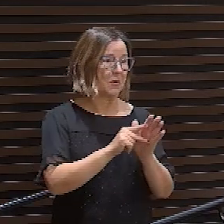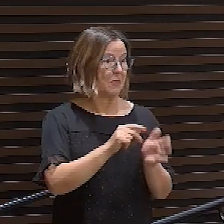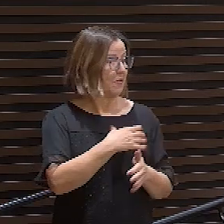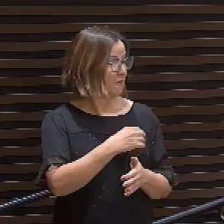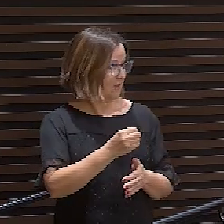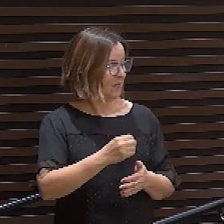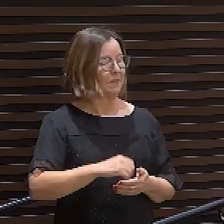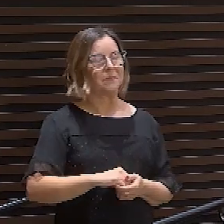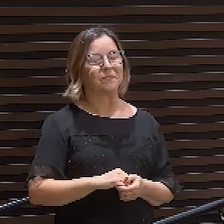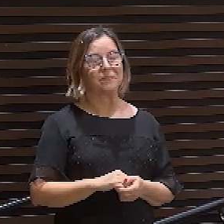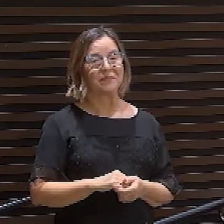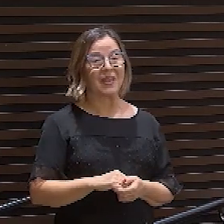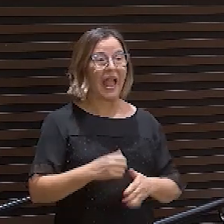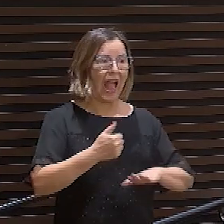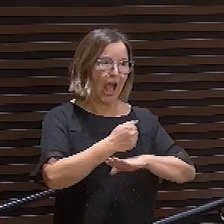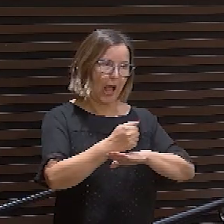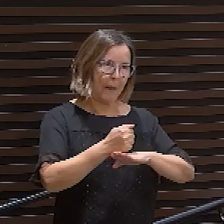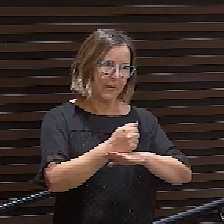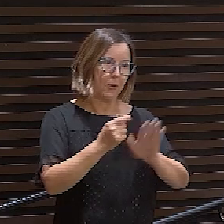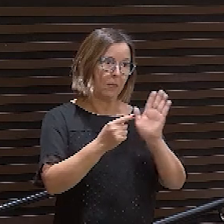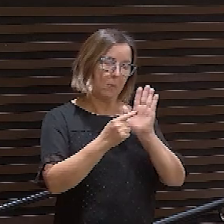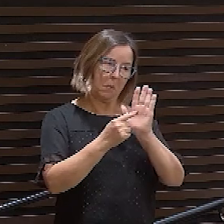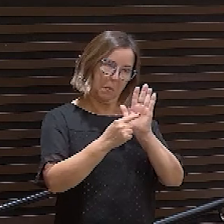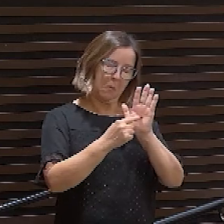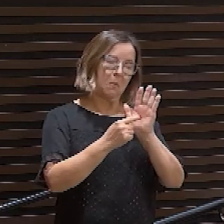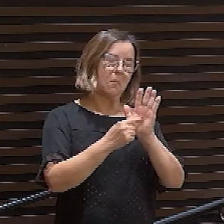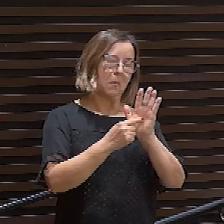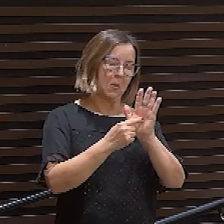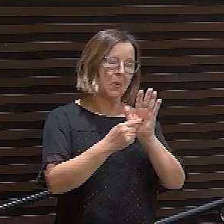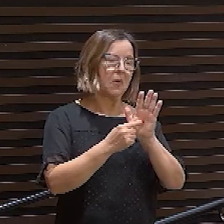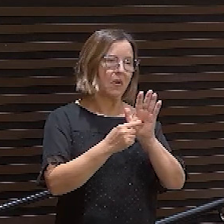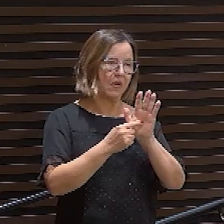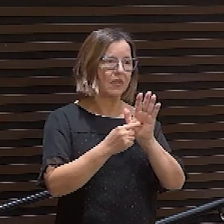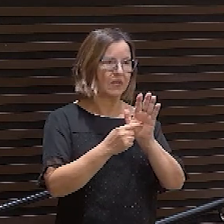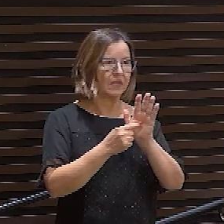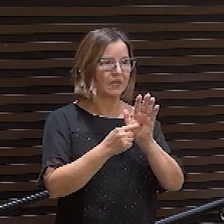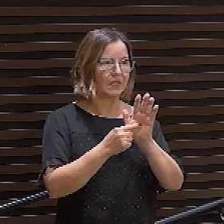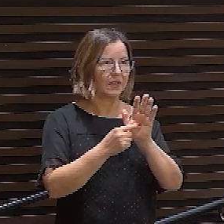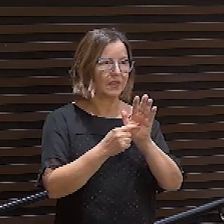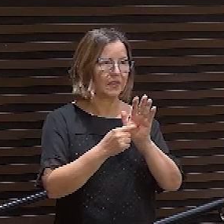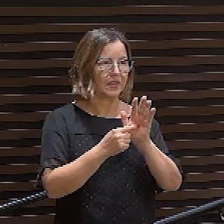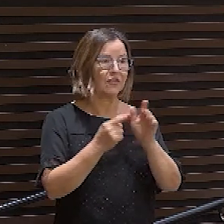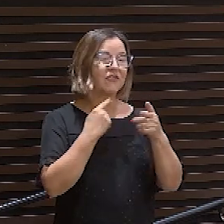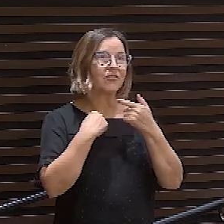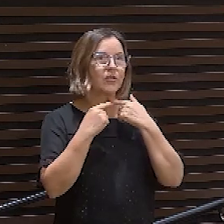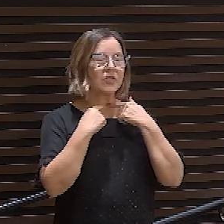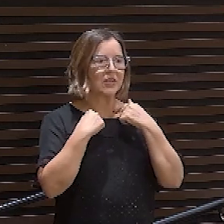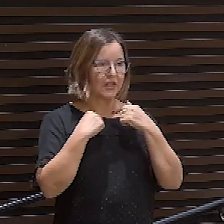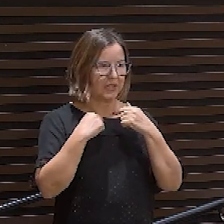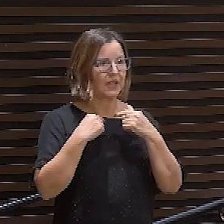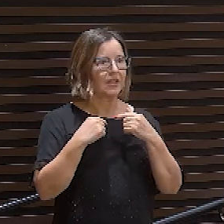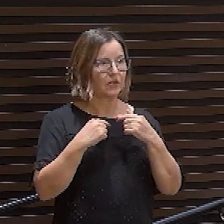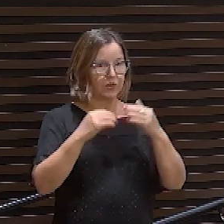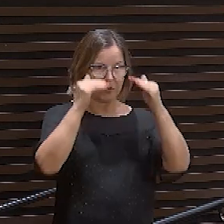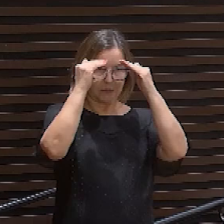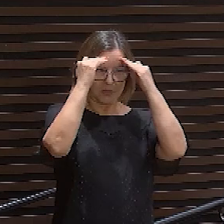E Abraão mostra a disposição de entregar tudo, até mesmo o filho da promessa.